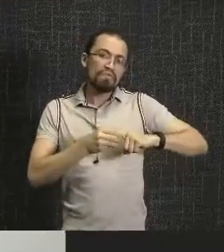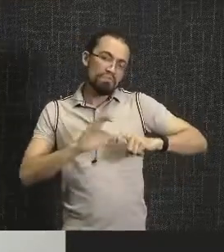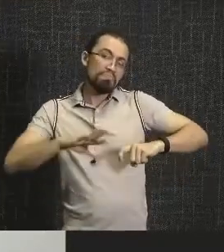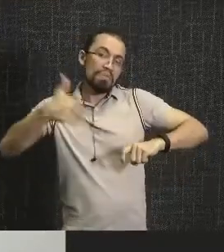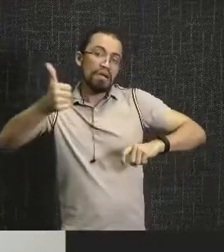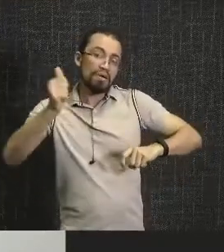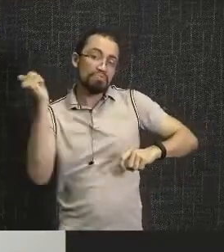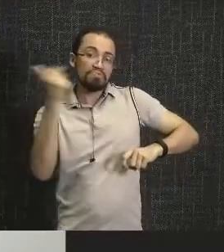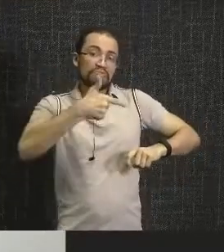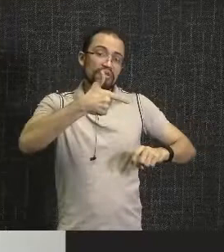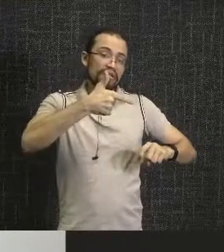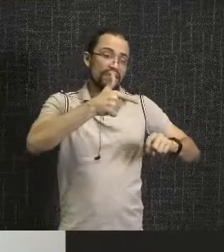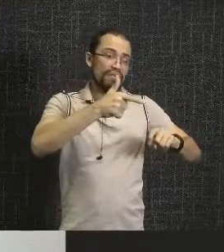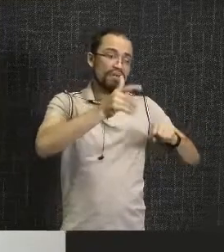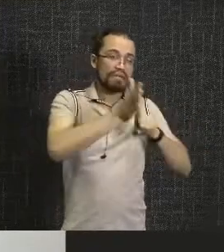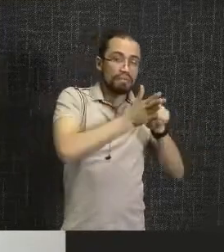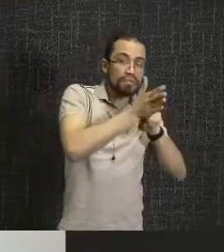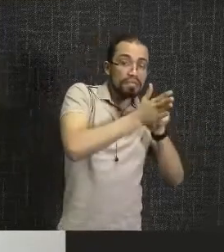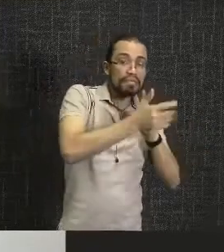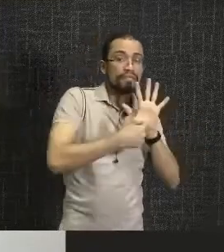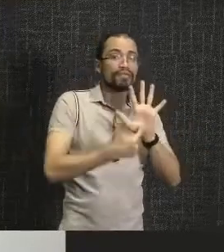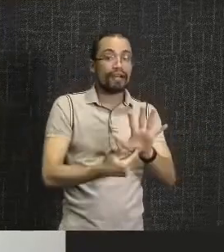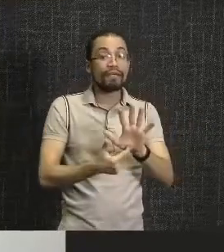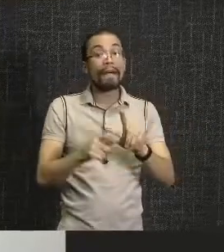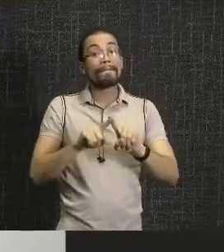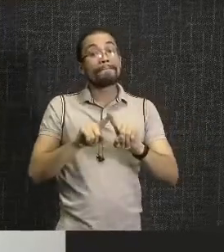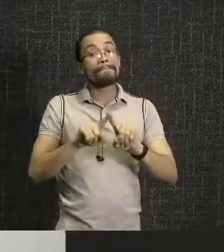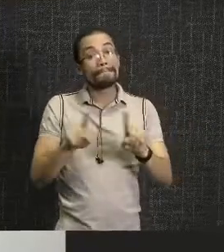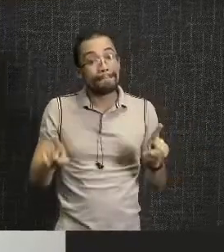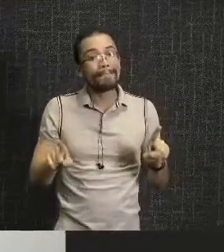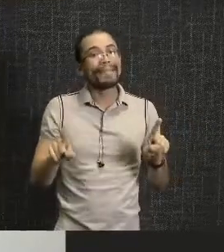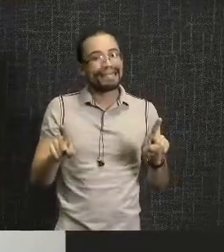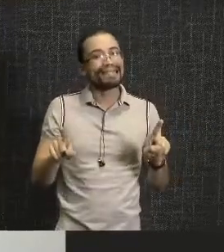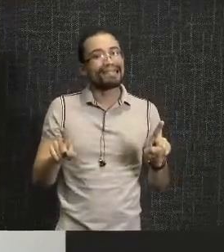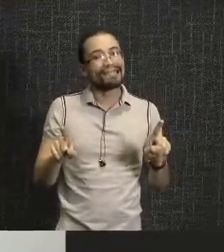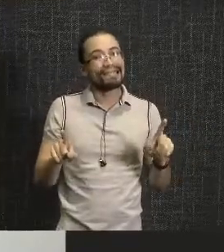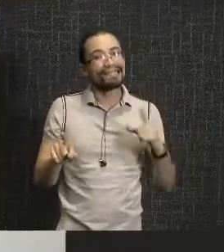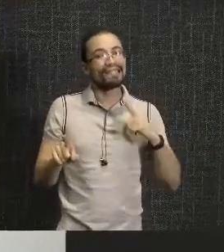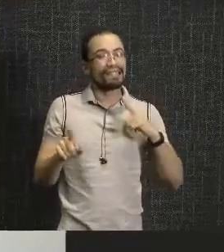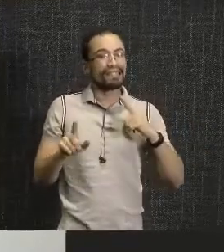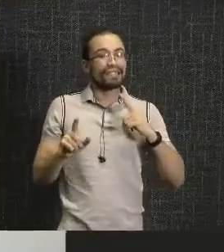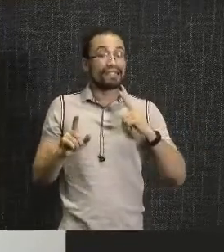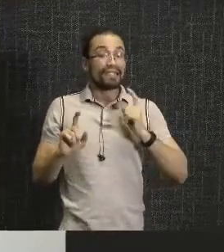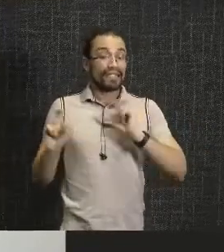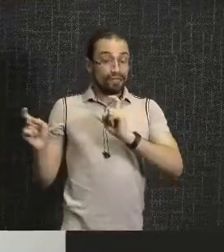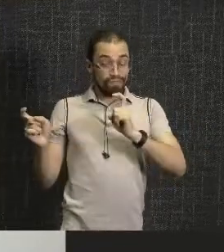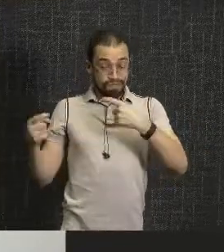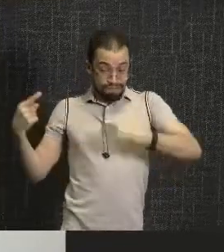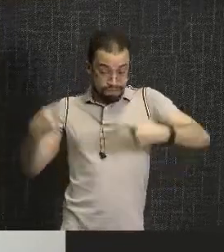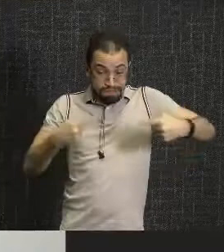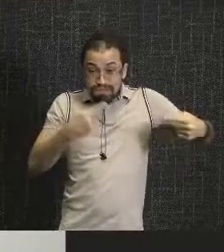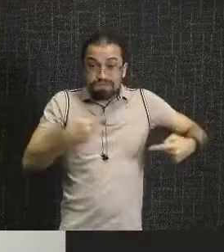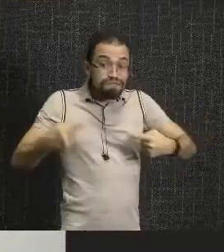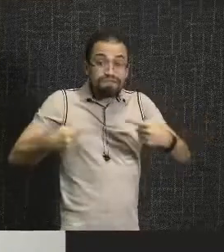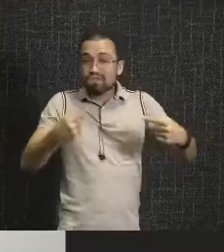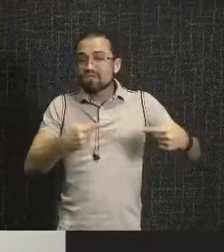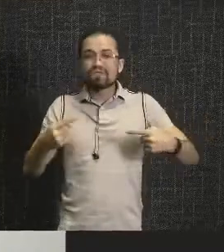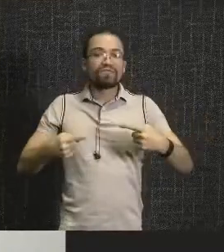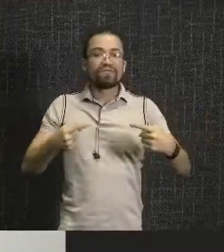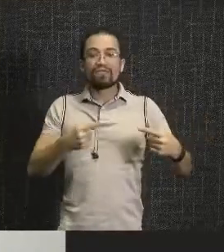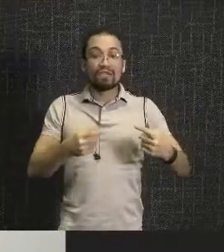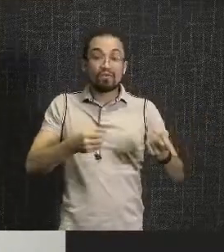pessimistas mostravam, mas ainda a discussão de uma recuperação rápida ainda é